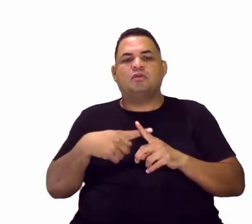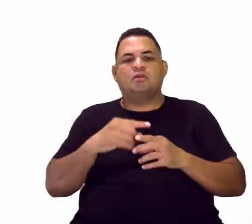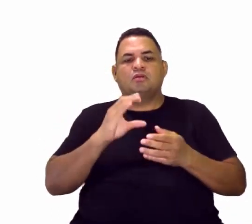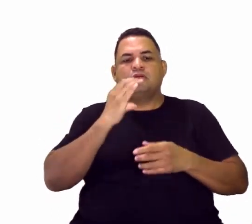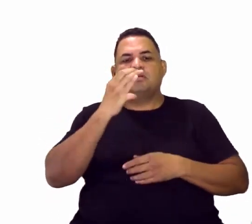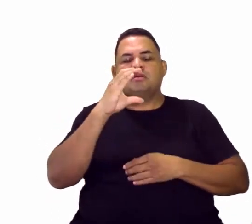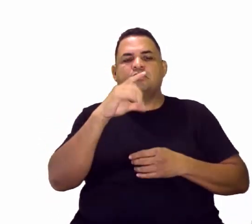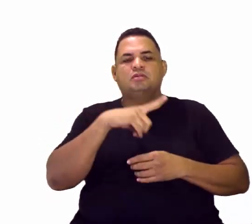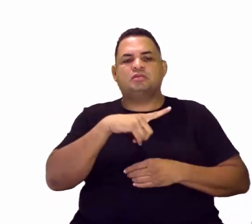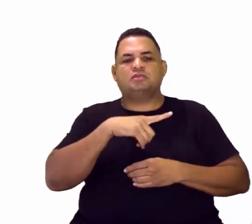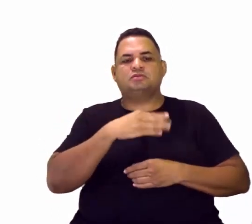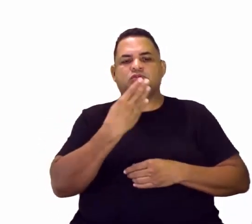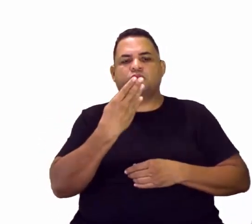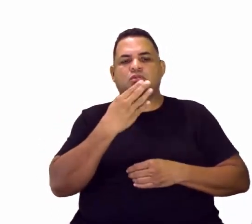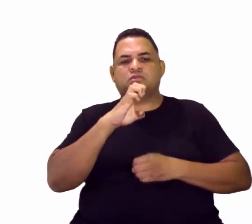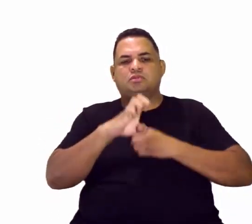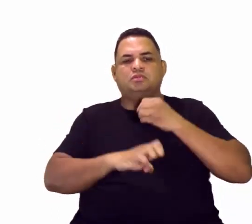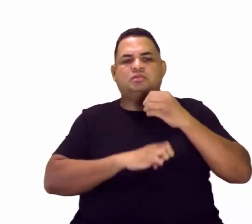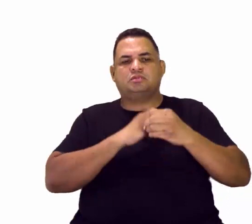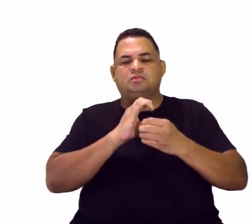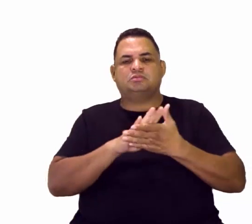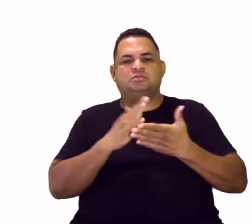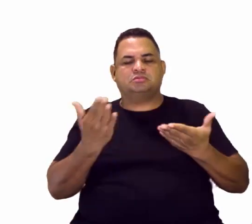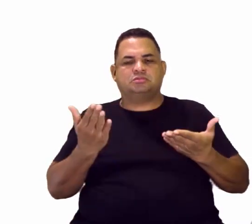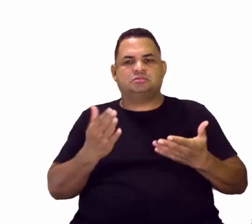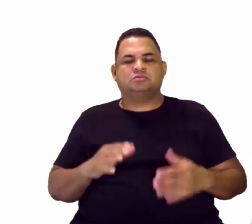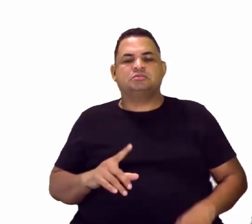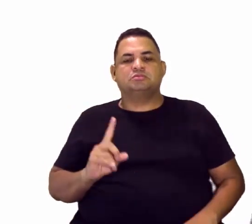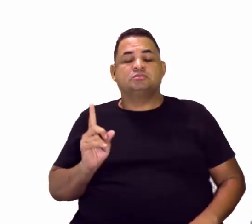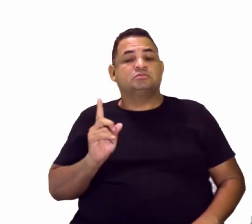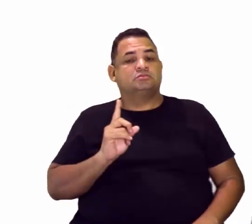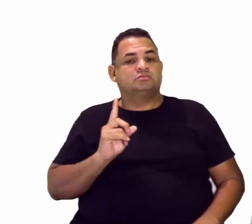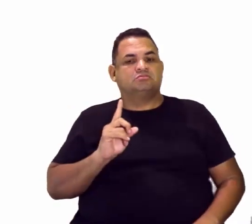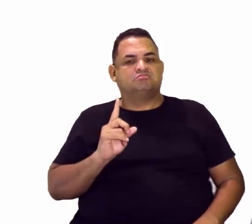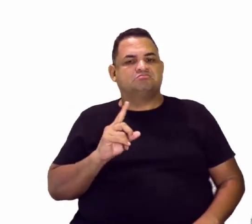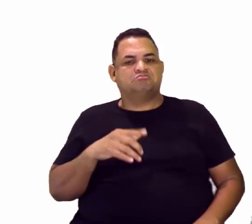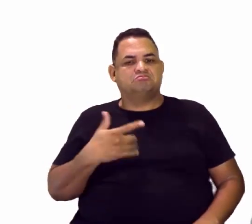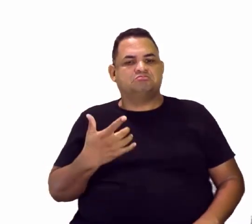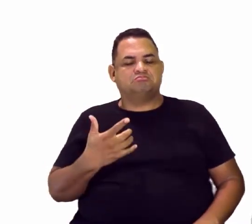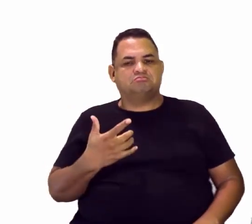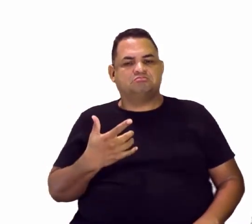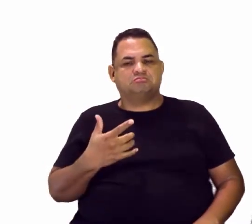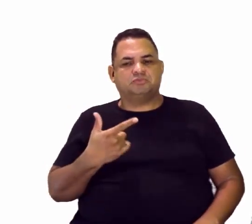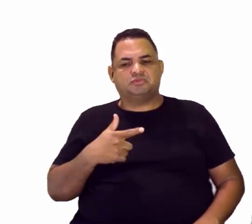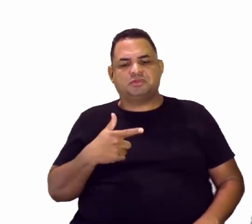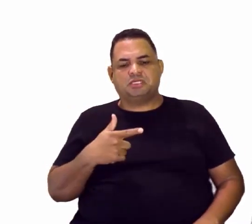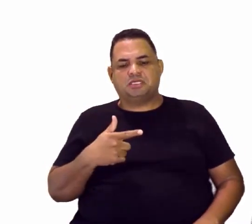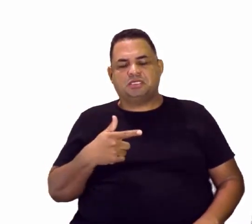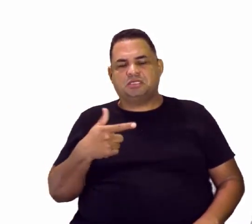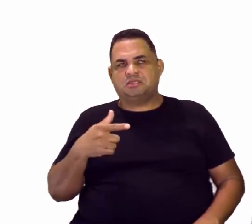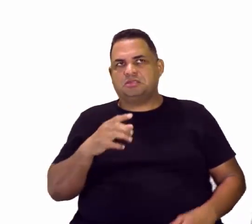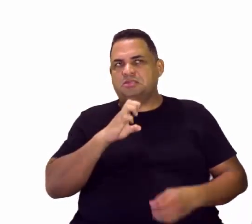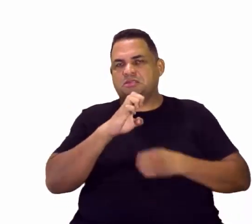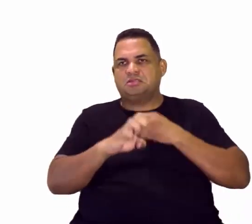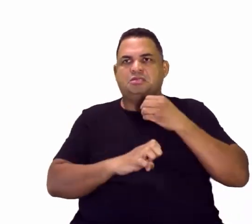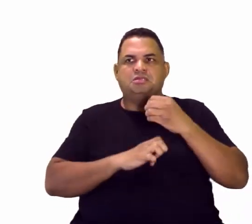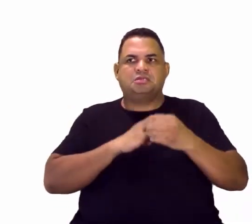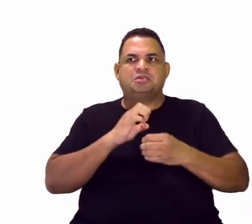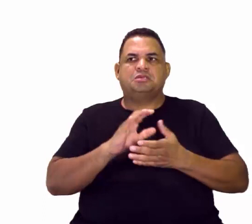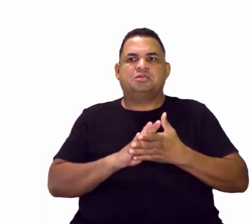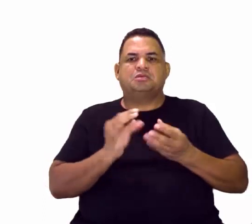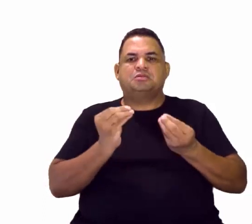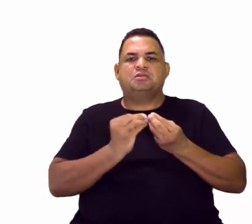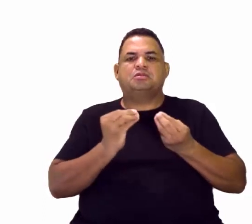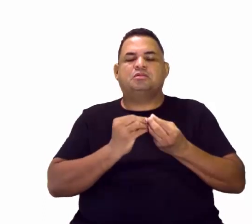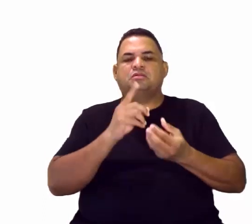4 elétrons completamente comprometidos. Então, não sobra elétrons, por exemplo, na molécula da água que nós vamos